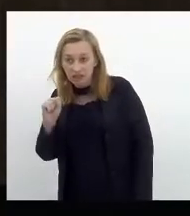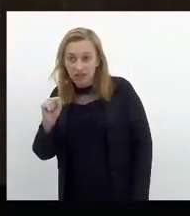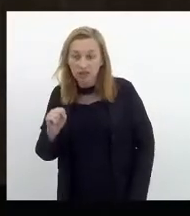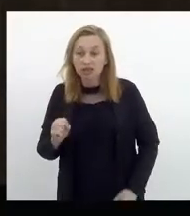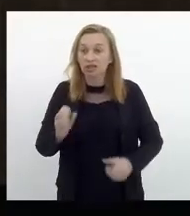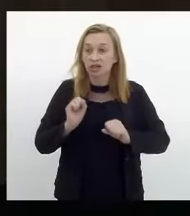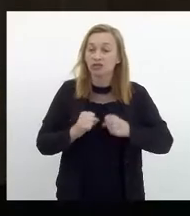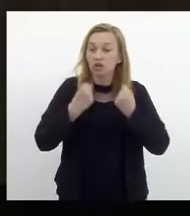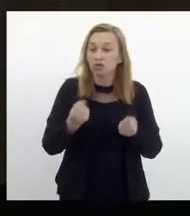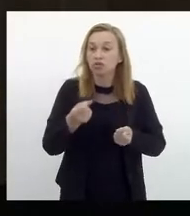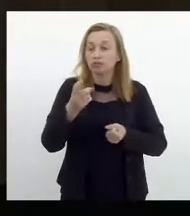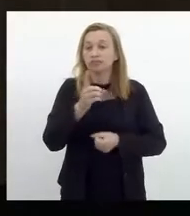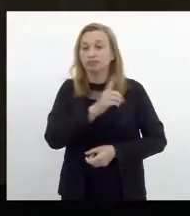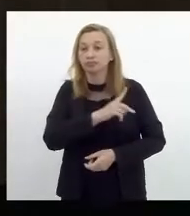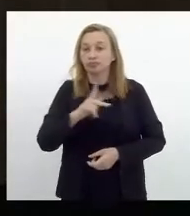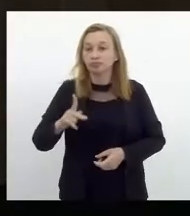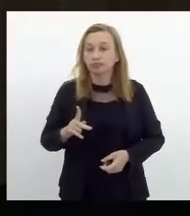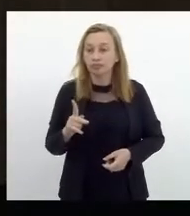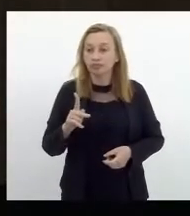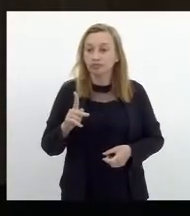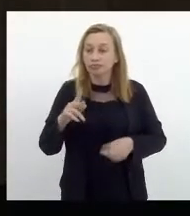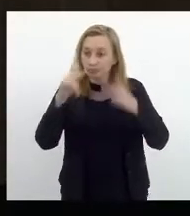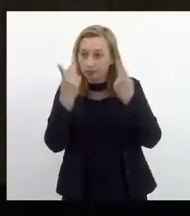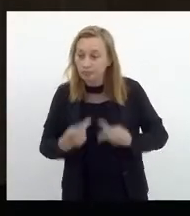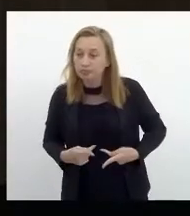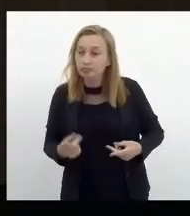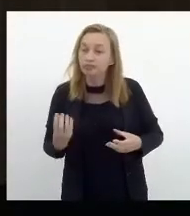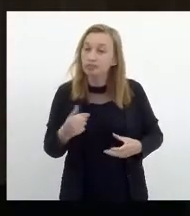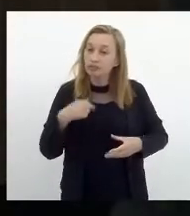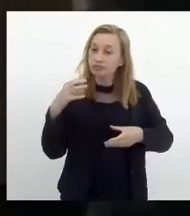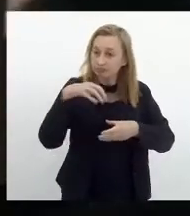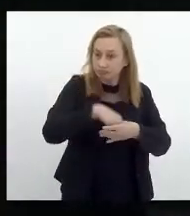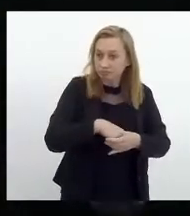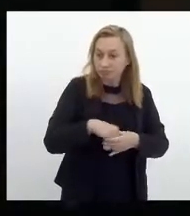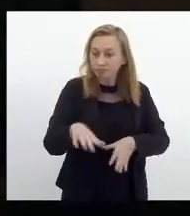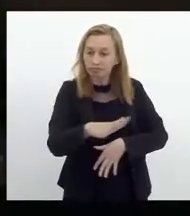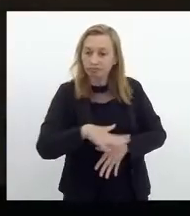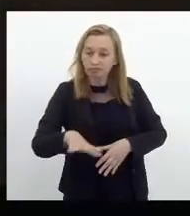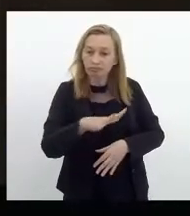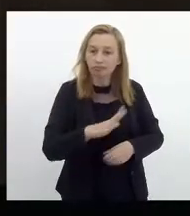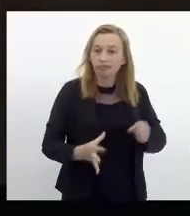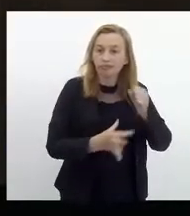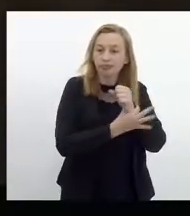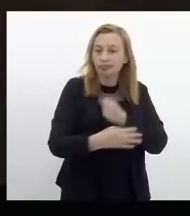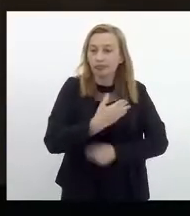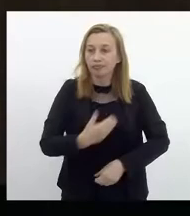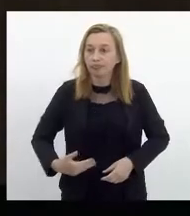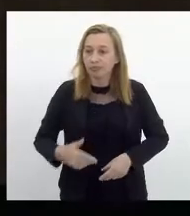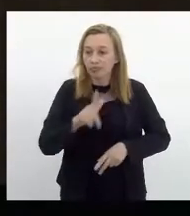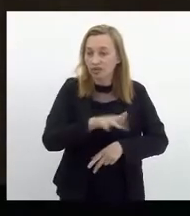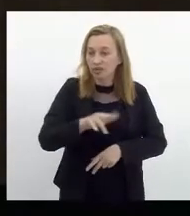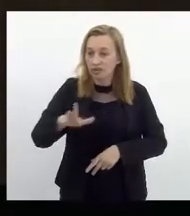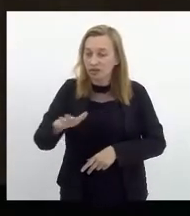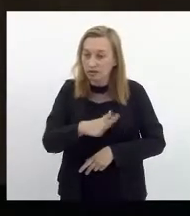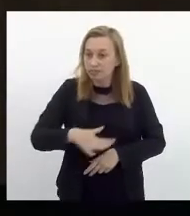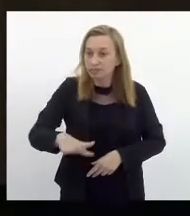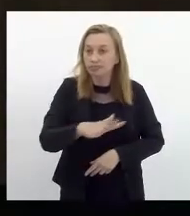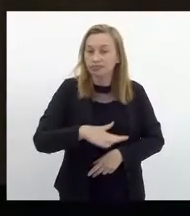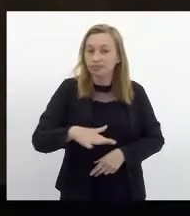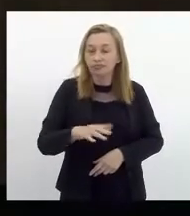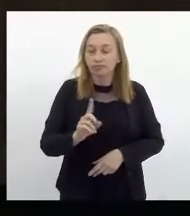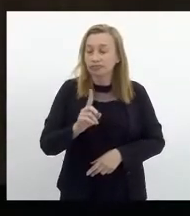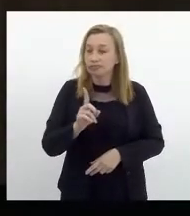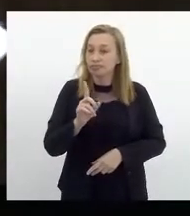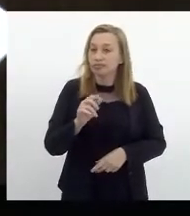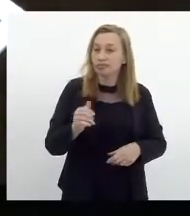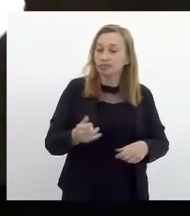humanos, nos quais eu me enquadro, com aqueles e aquelas que atuam na área da segurança pública em diferentes setores. Não é necessário, porque eles